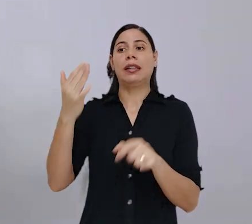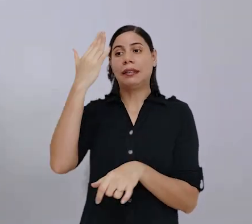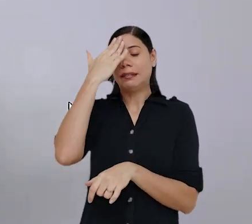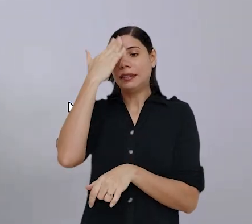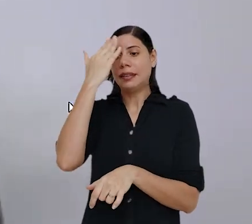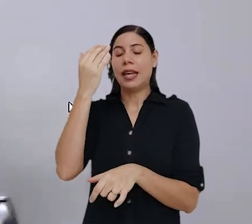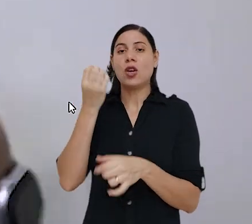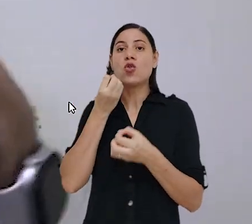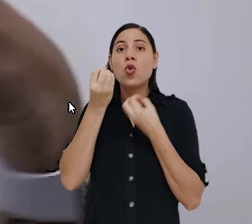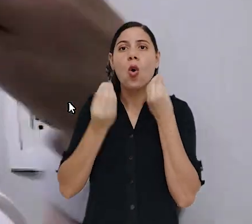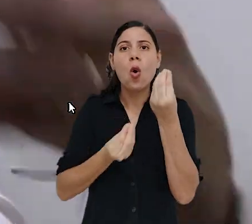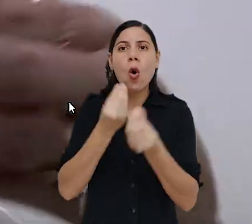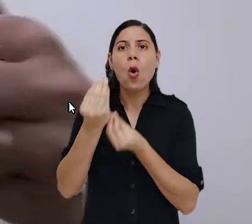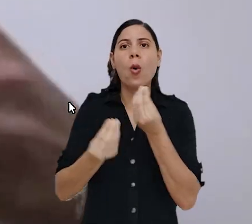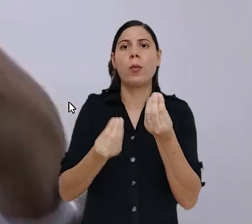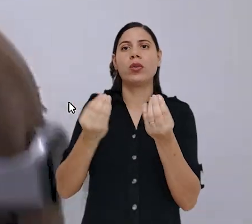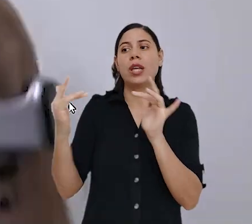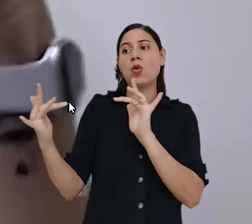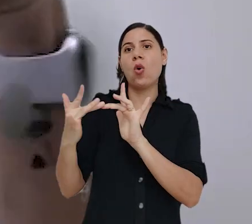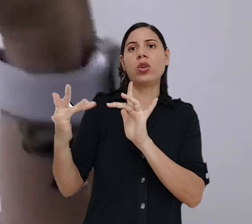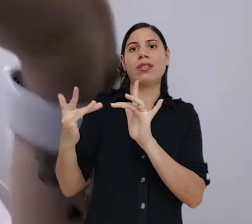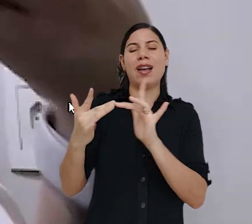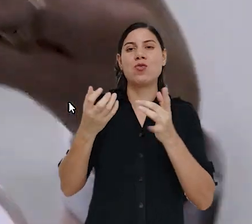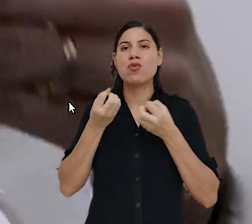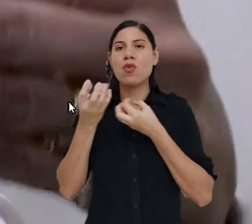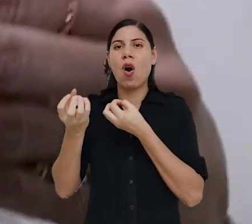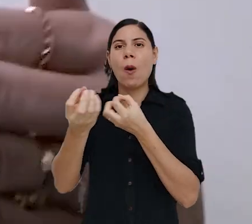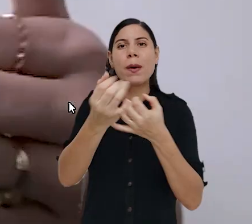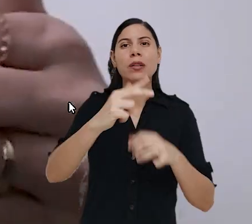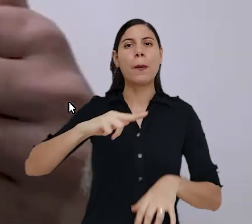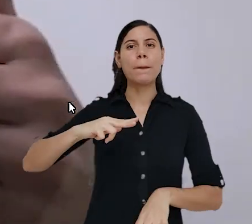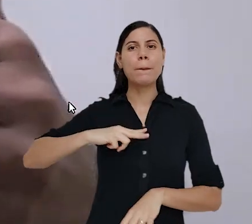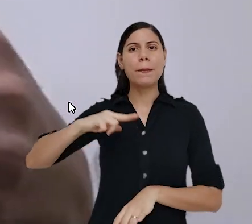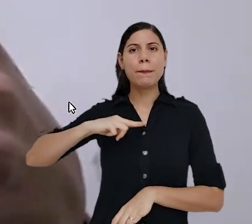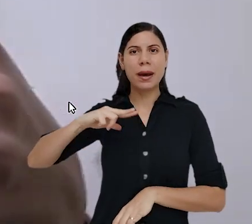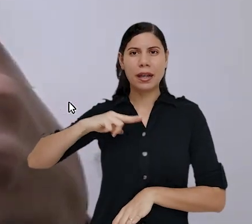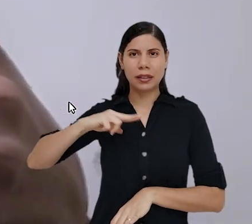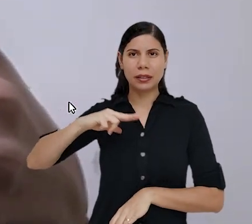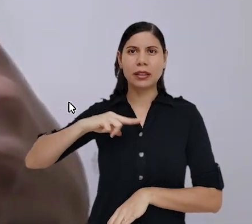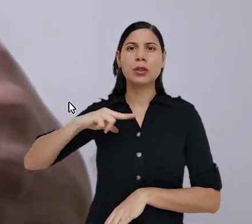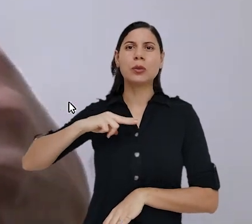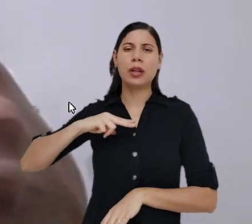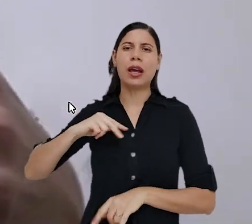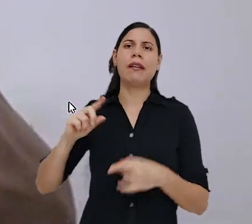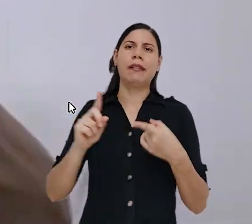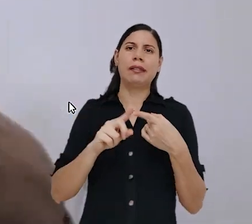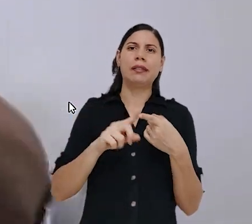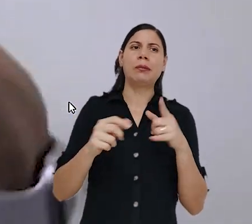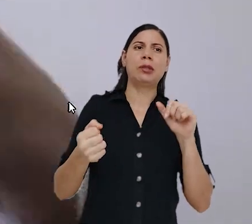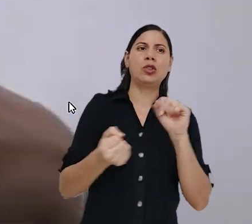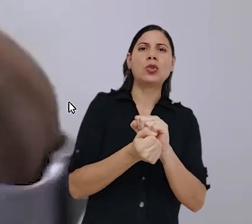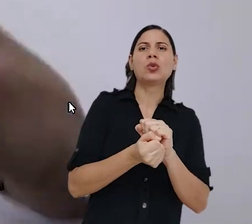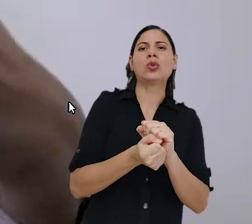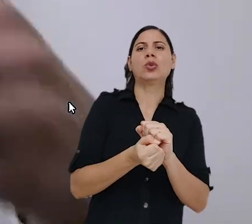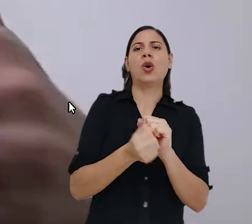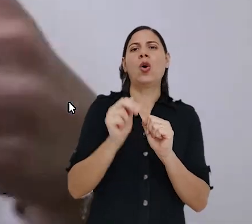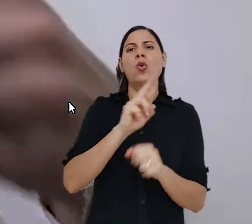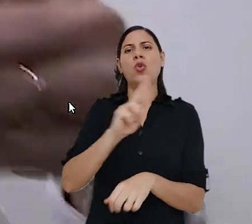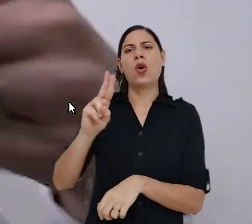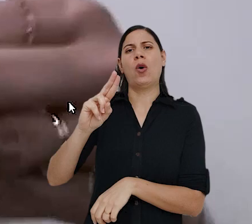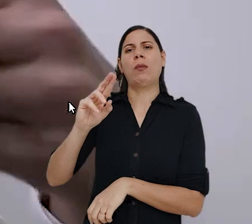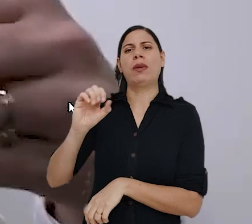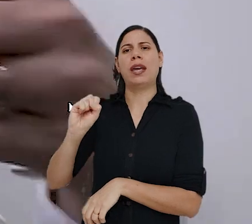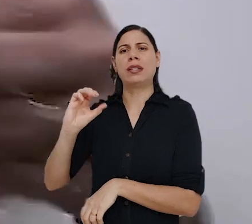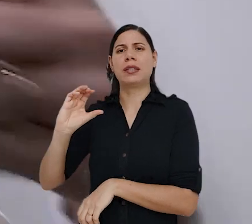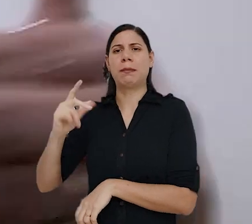dados, que venha a ocorrer uma fraude, uma negativação do seu nome indevida junto ao Serasa, ao SPC, a gente vê que está realmente